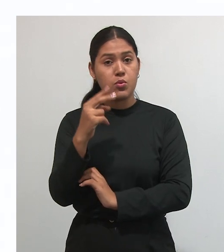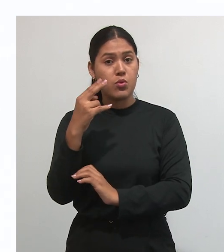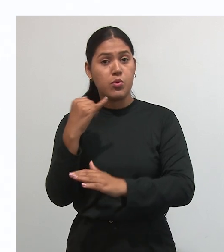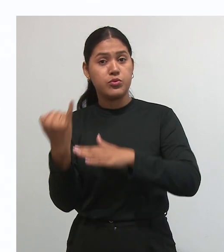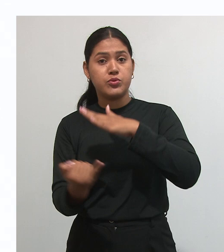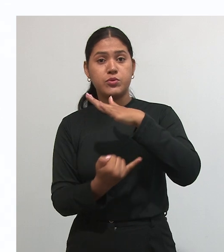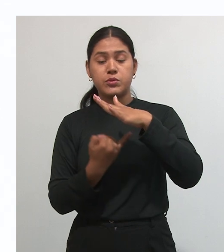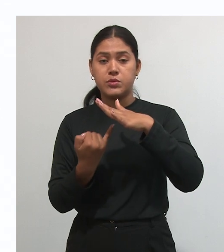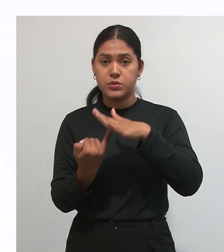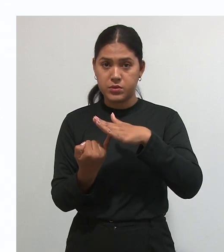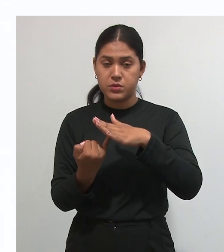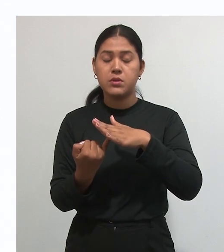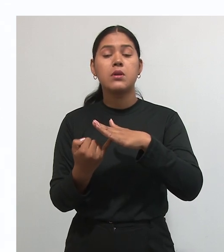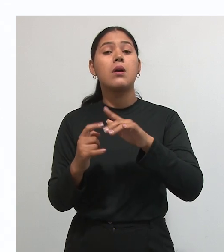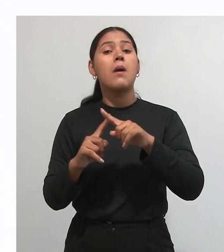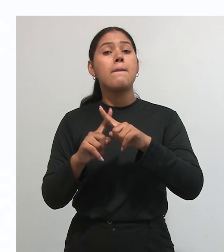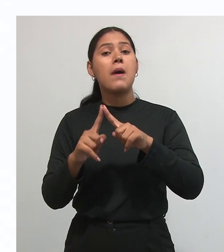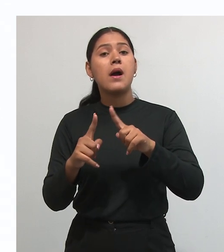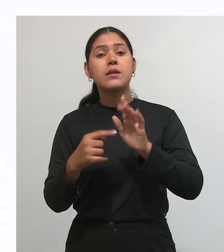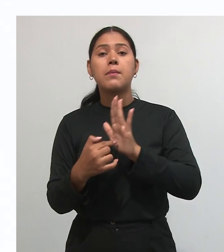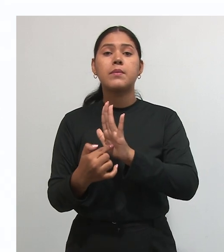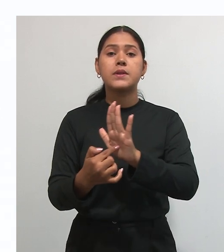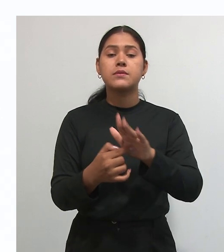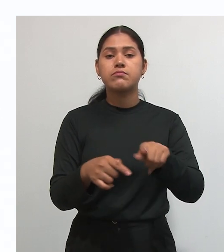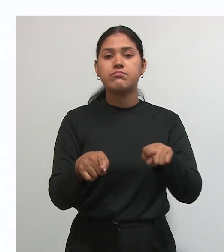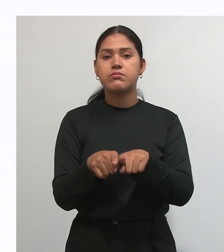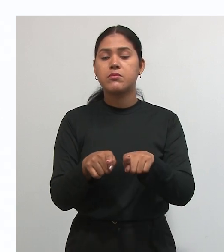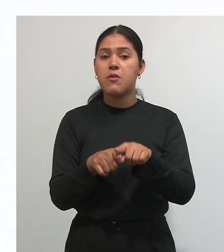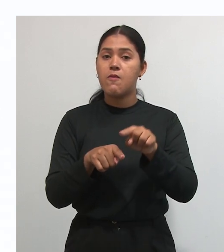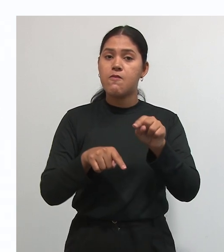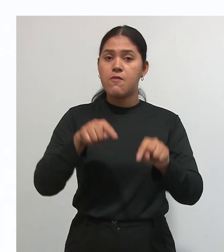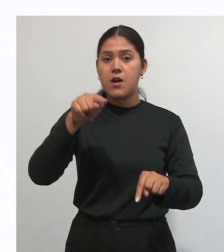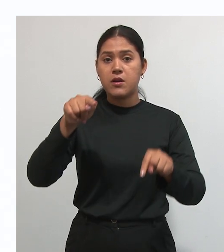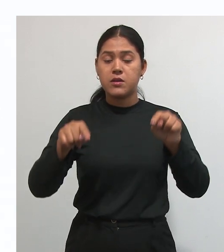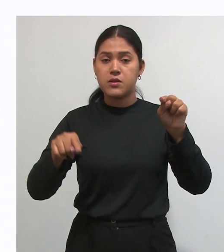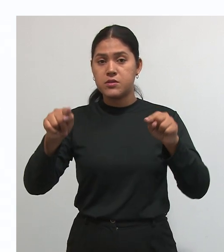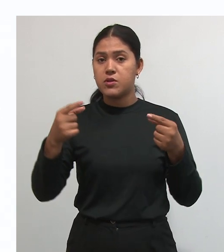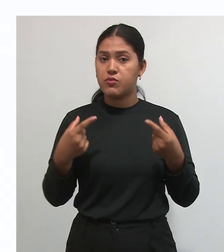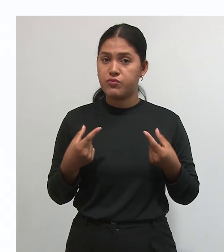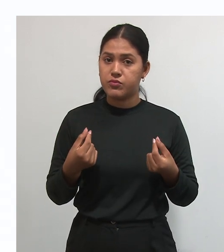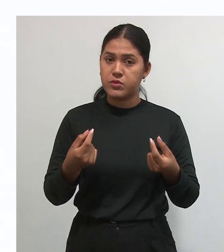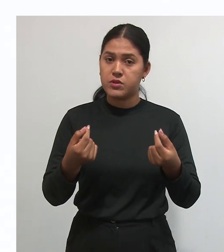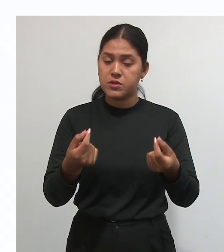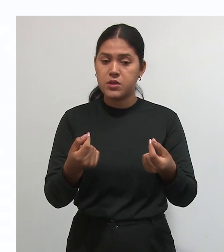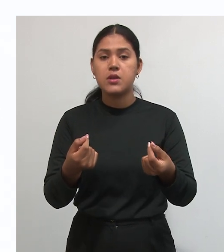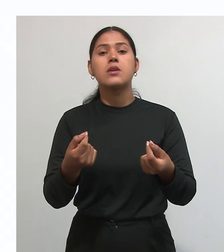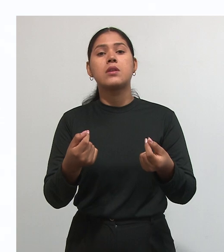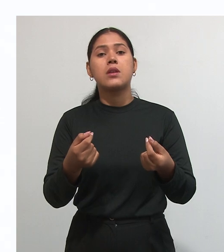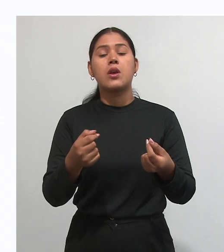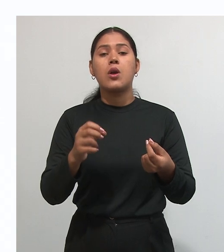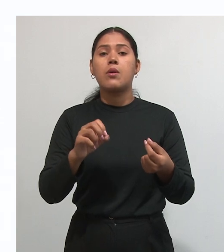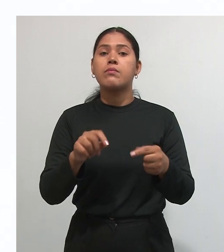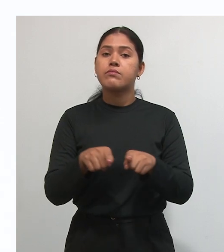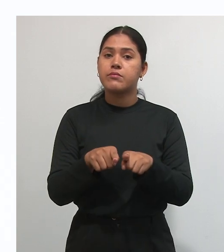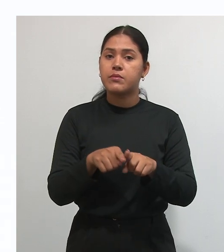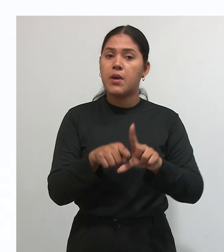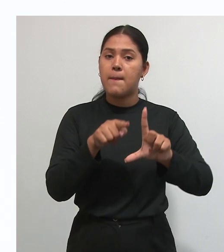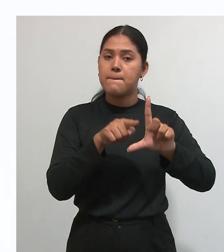variações patrimoniais quantitativas quanto as quantitativa aumentativa e